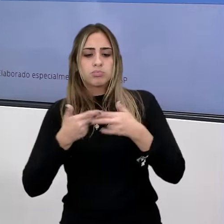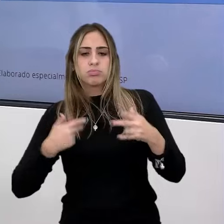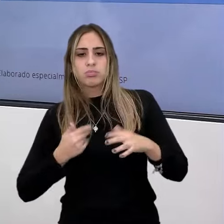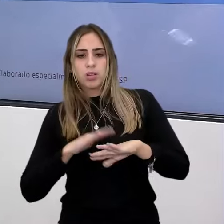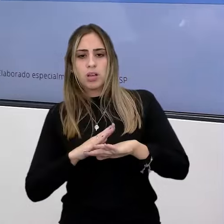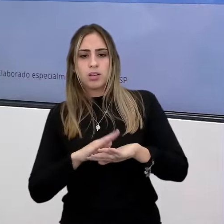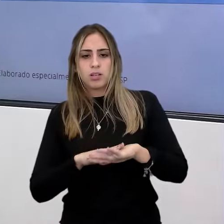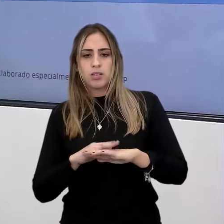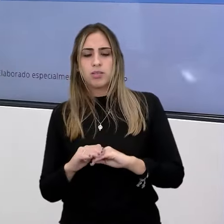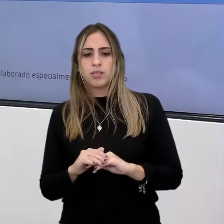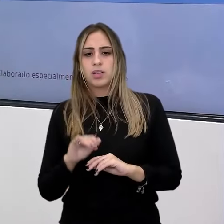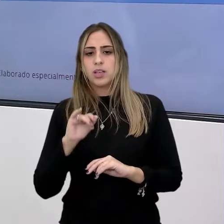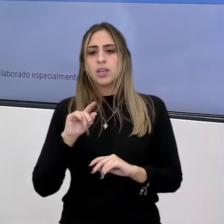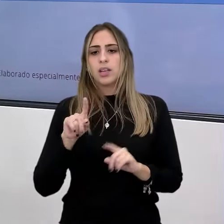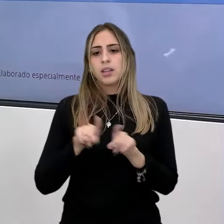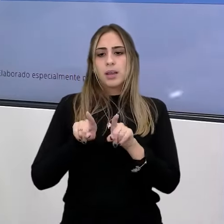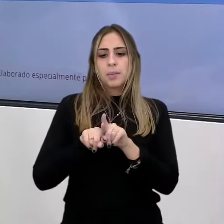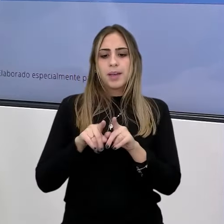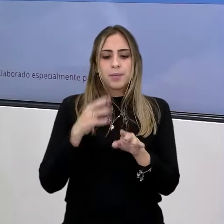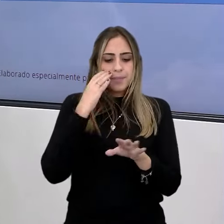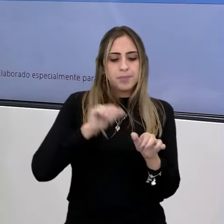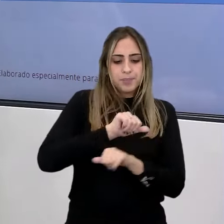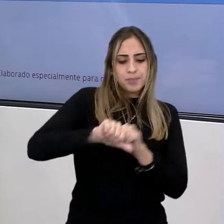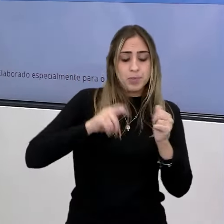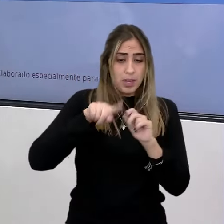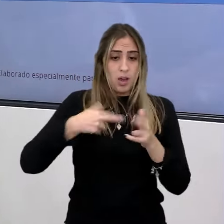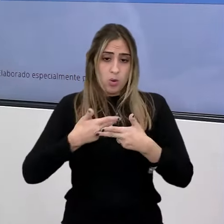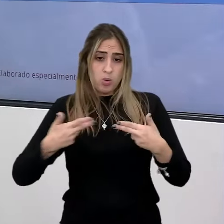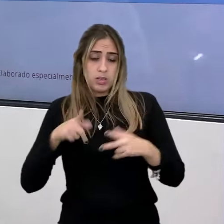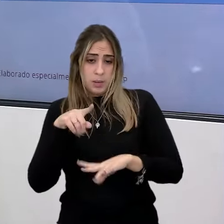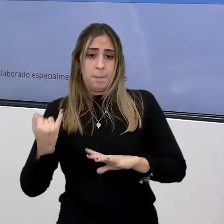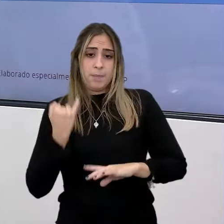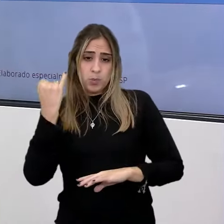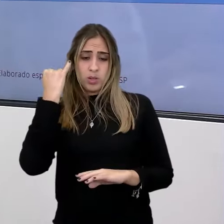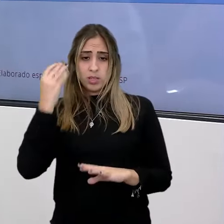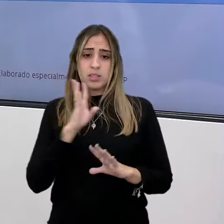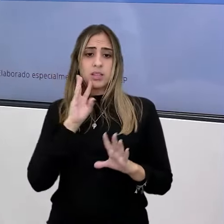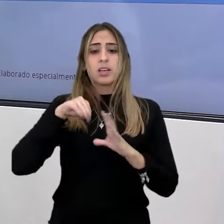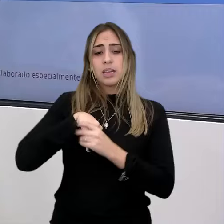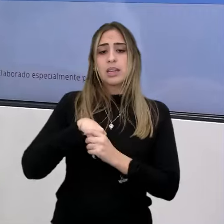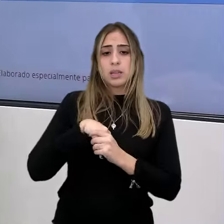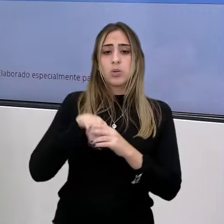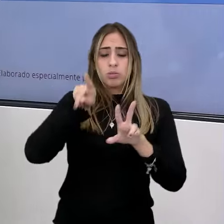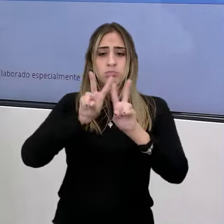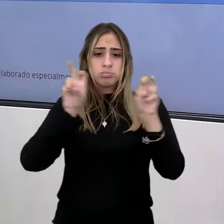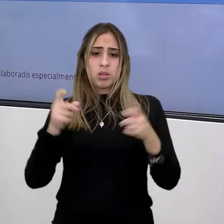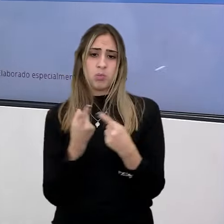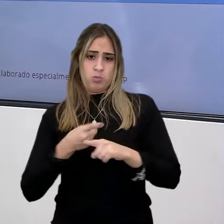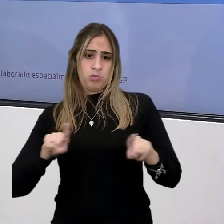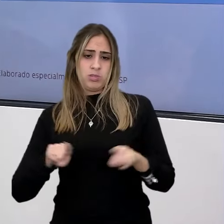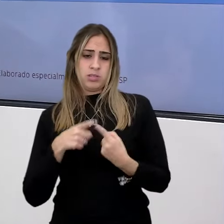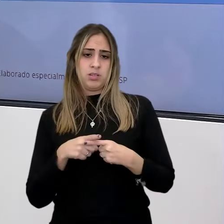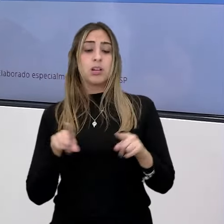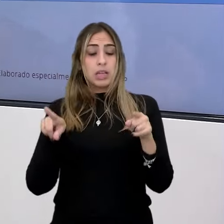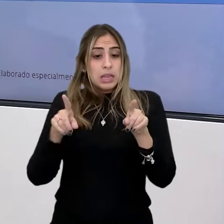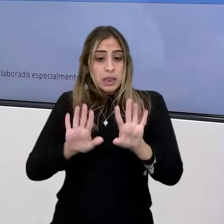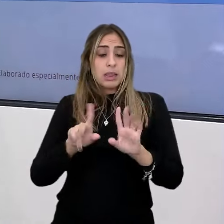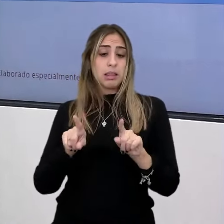ele tem obra estimada em improvisações que são elementos bastantes e importantes dentro da questão musical e